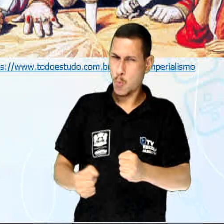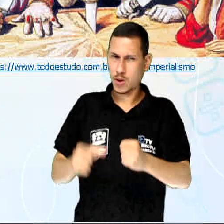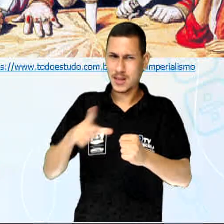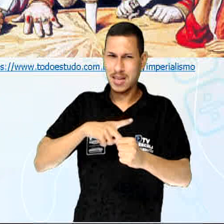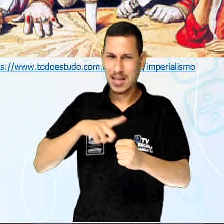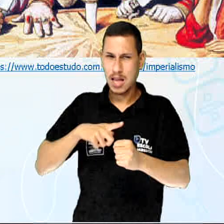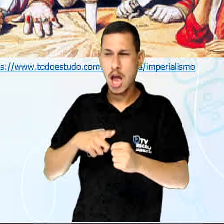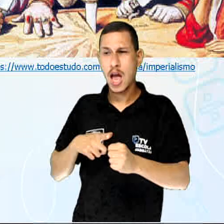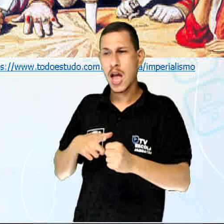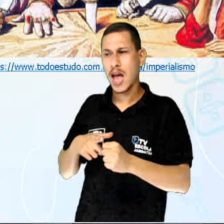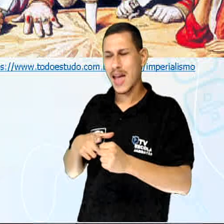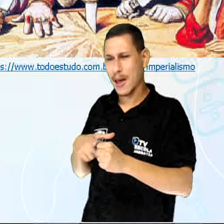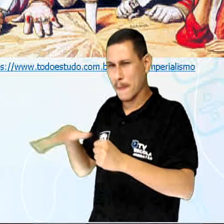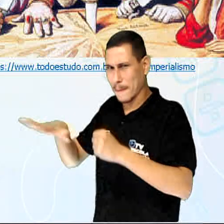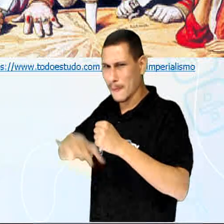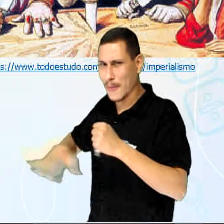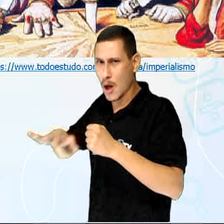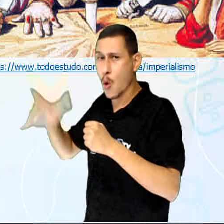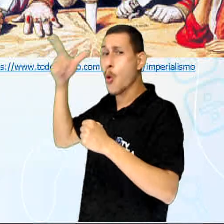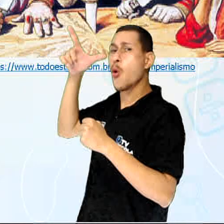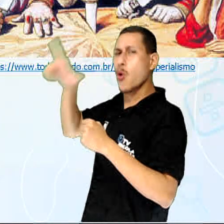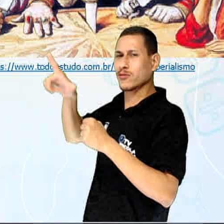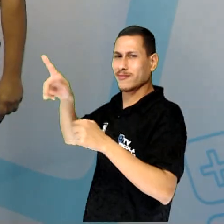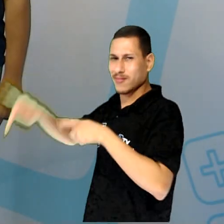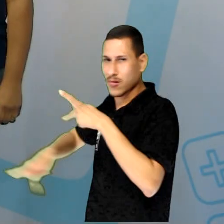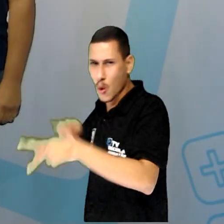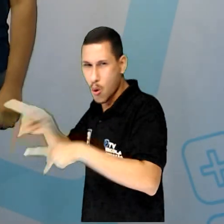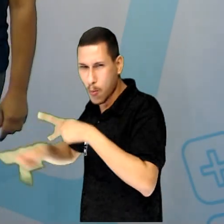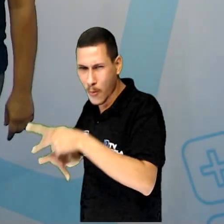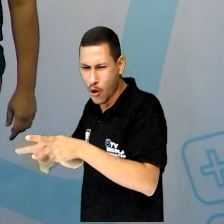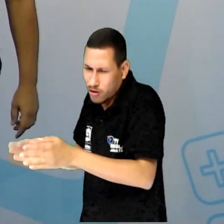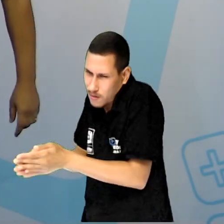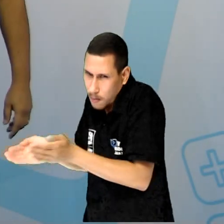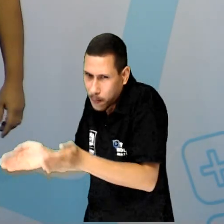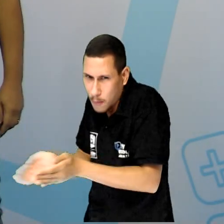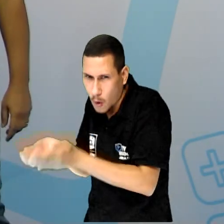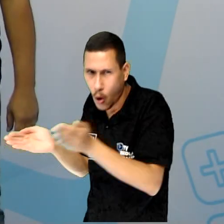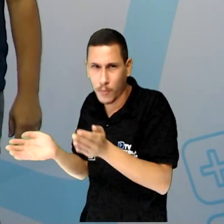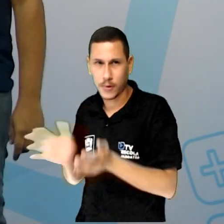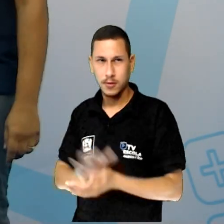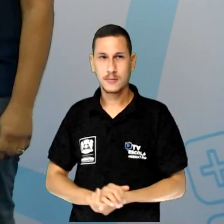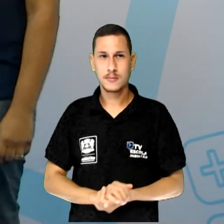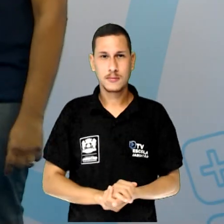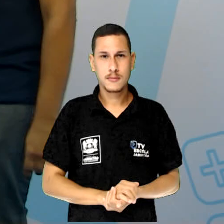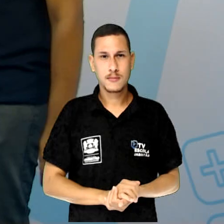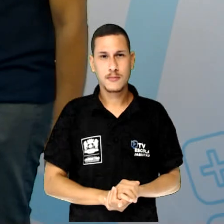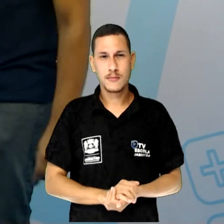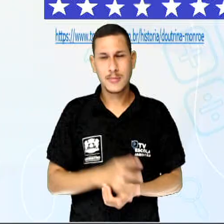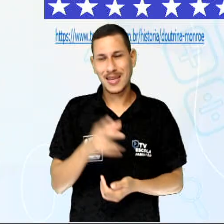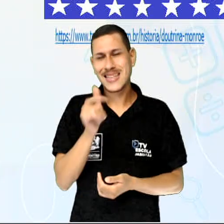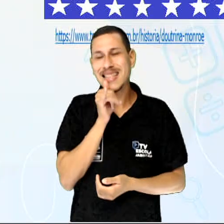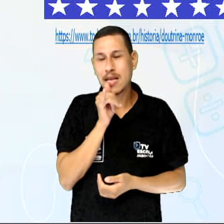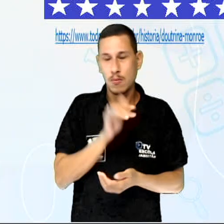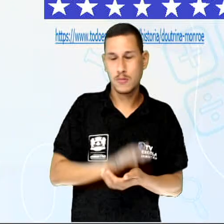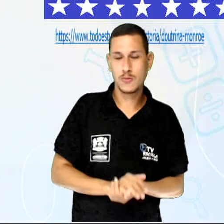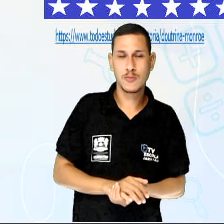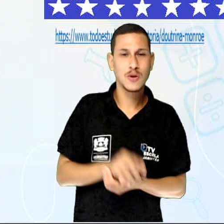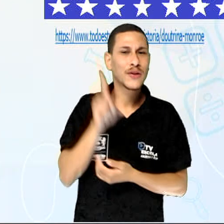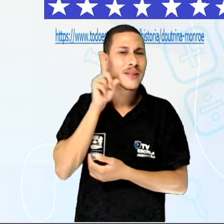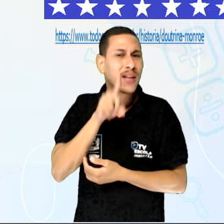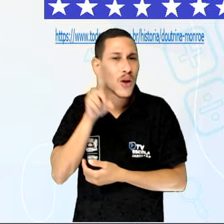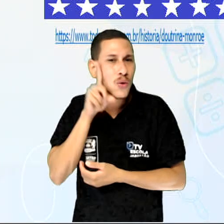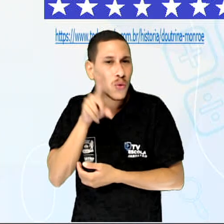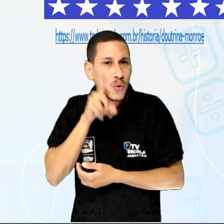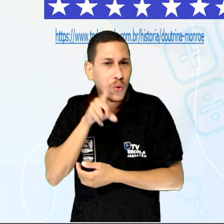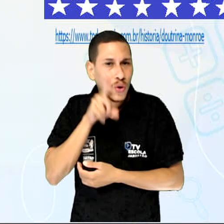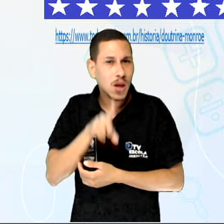e nações mais pobres. Olha aí. Então, vamos ter aqui Estados Unidos da América e os fatos importantes